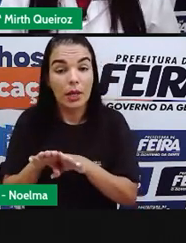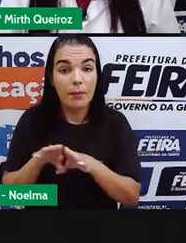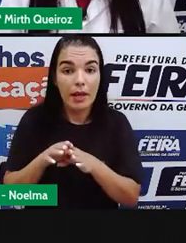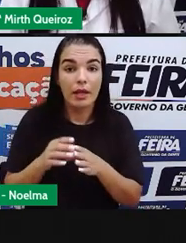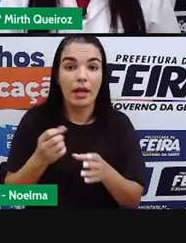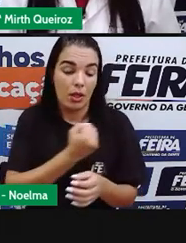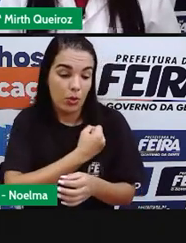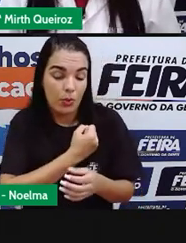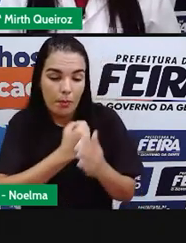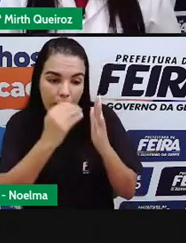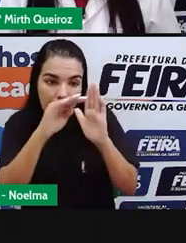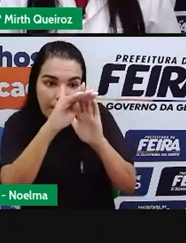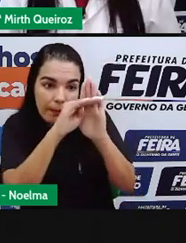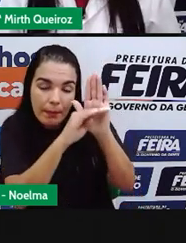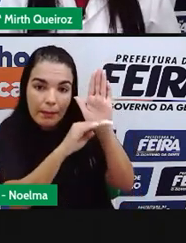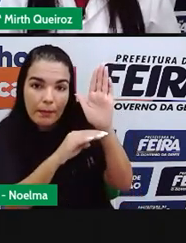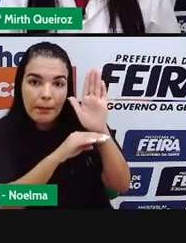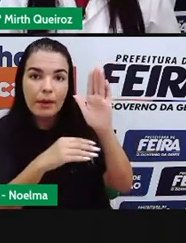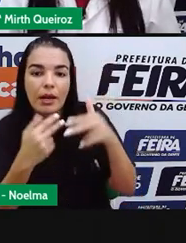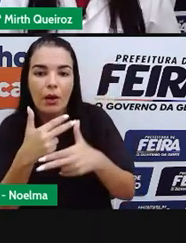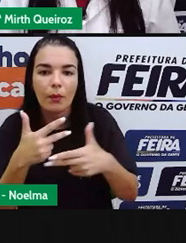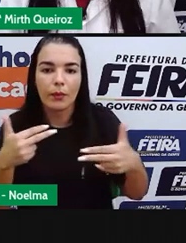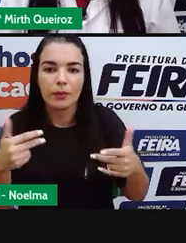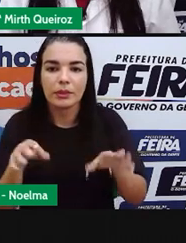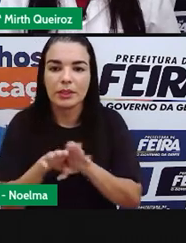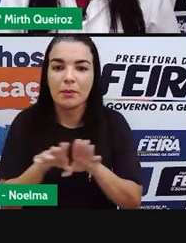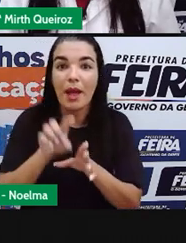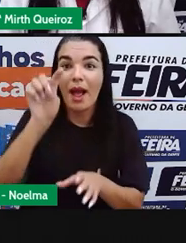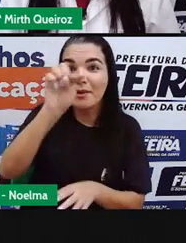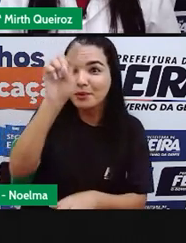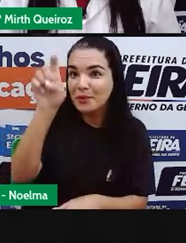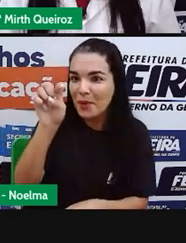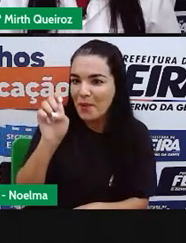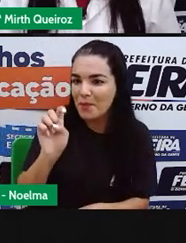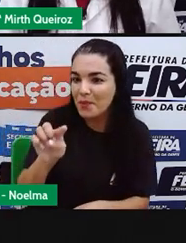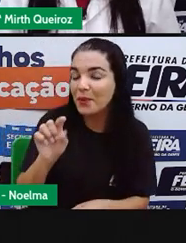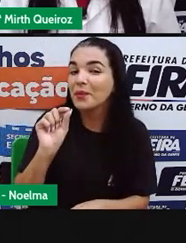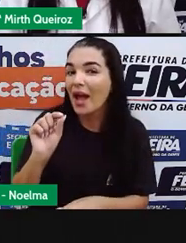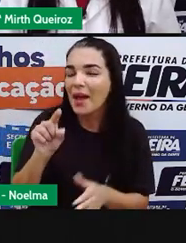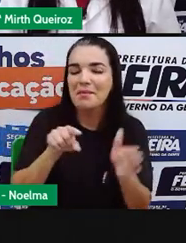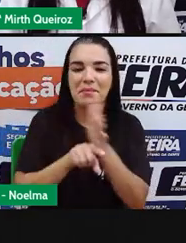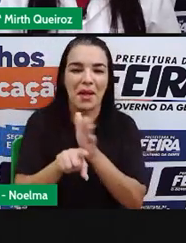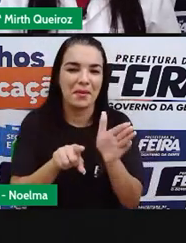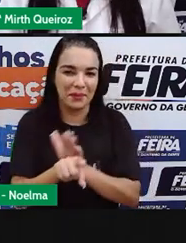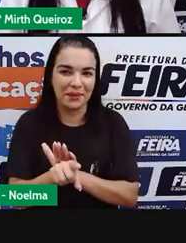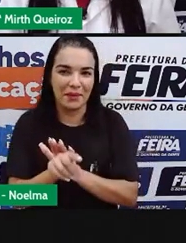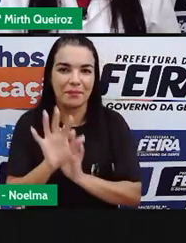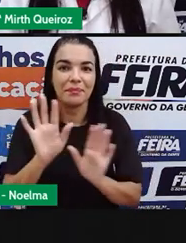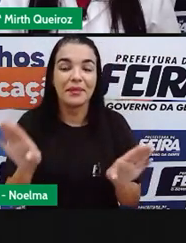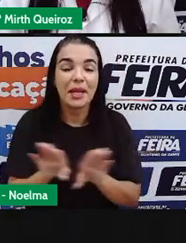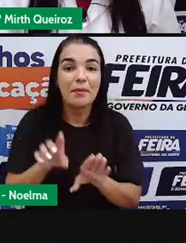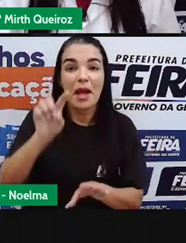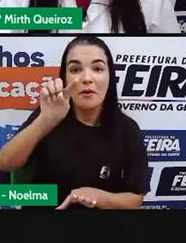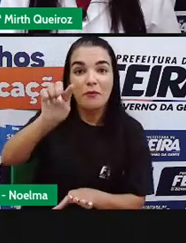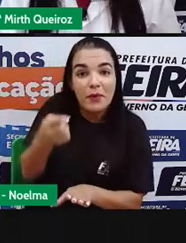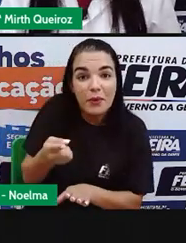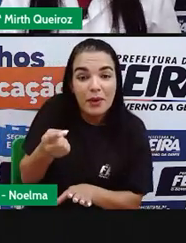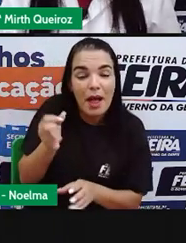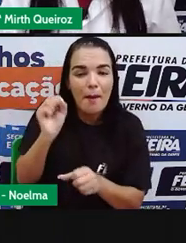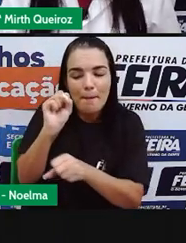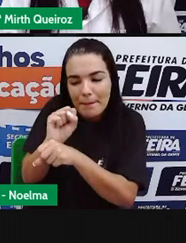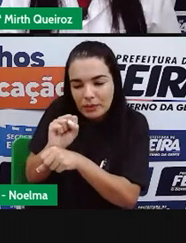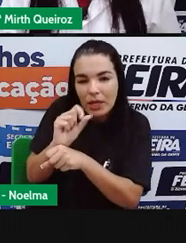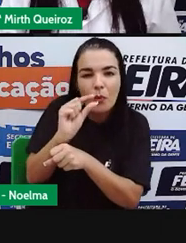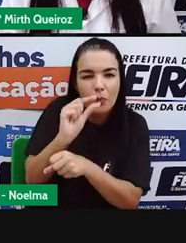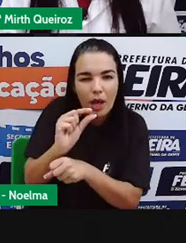enumerar coisas. O ponto de interrogação que vai indicar uma pergunta e a vírgula que vai indicar uma pequena pausa